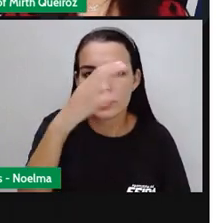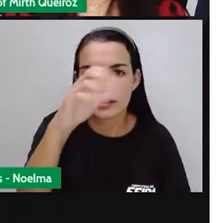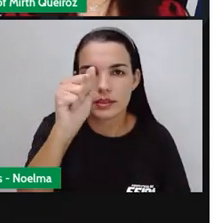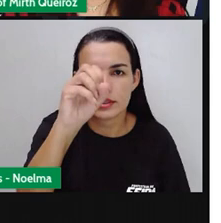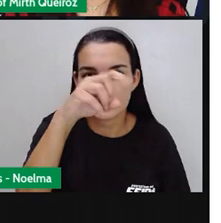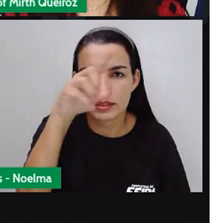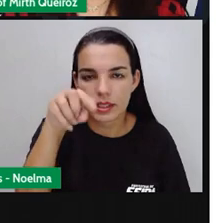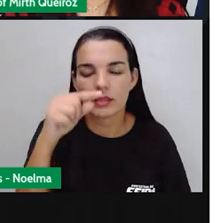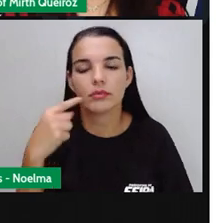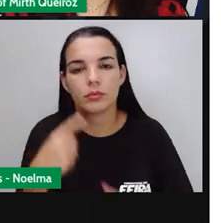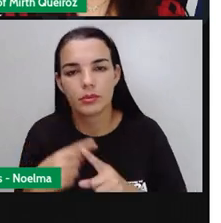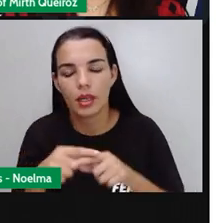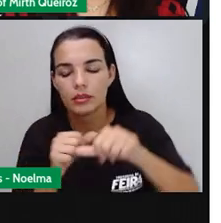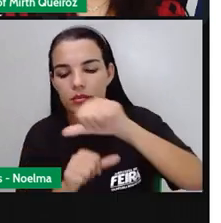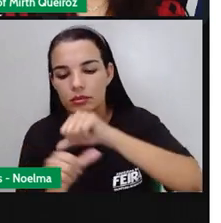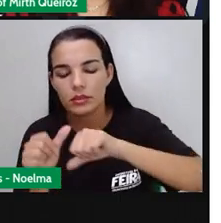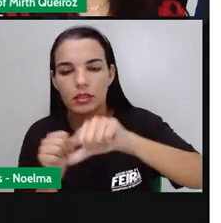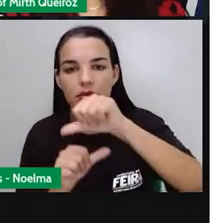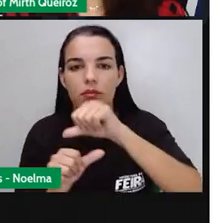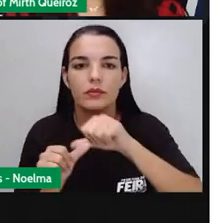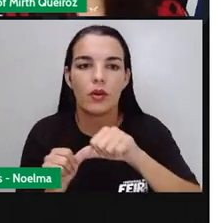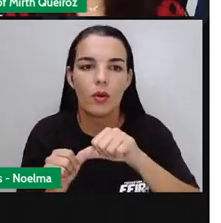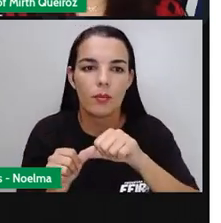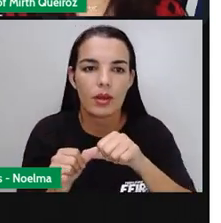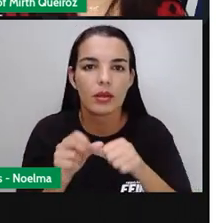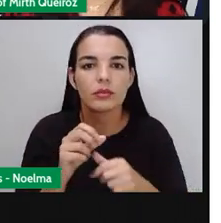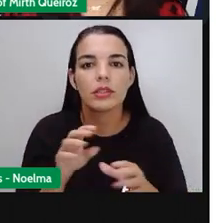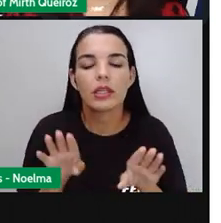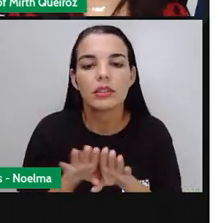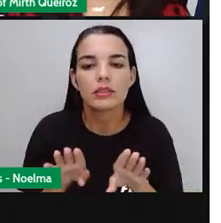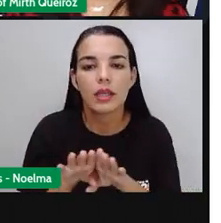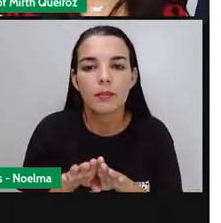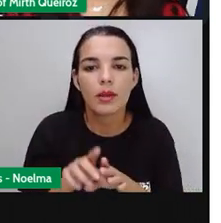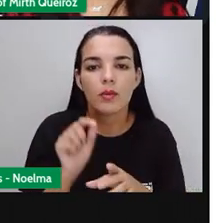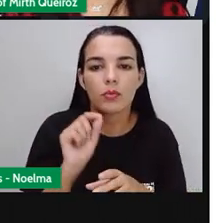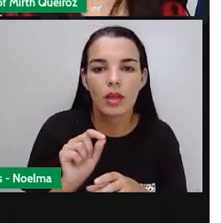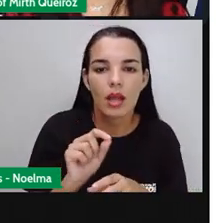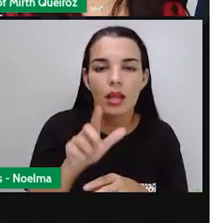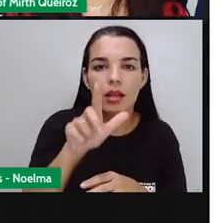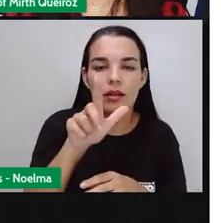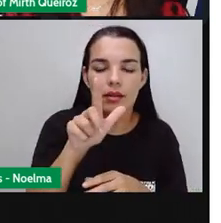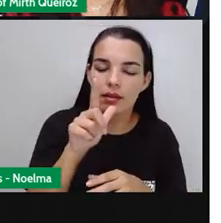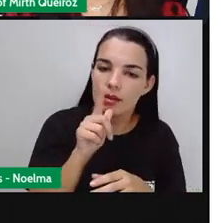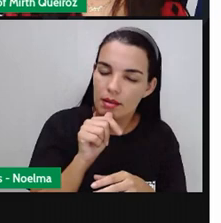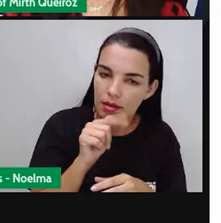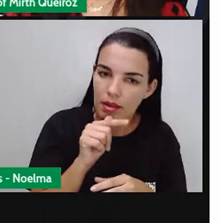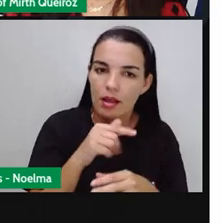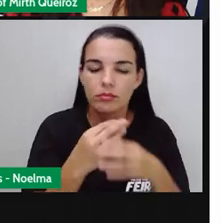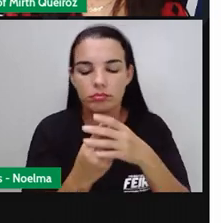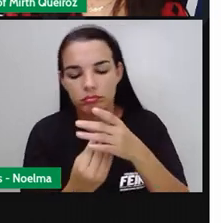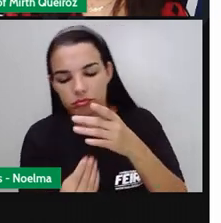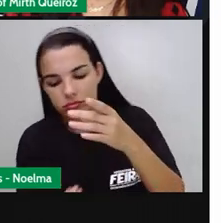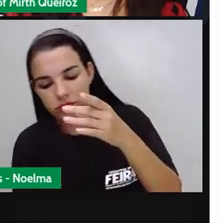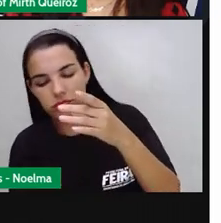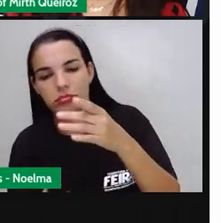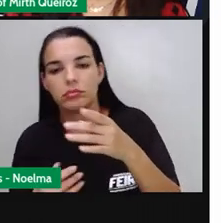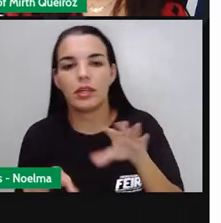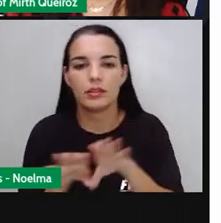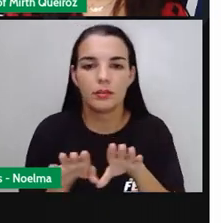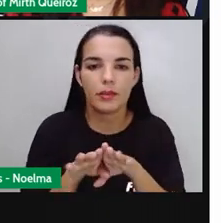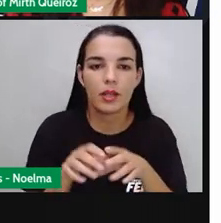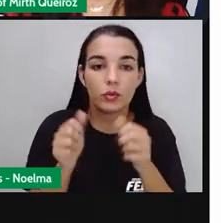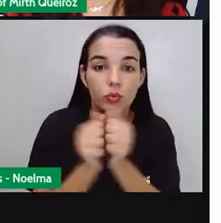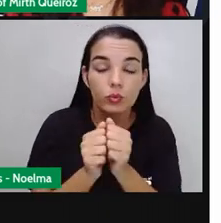líquido, de vapor, aliás, para o estado líquido. E vai ser armazenado aí na